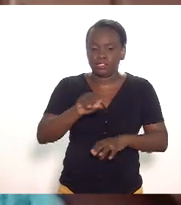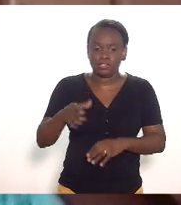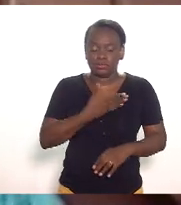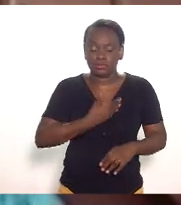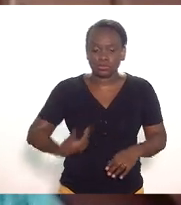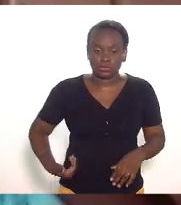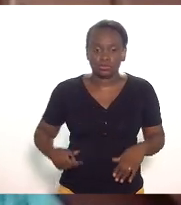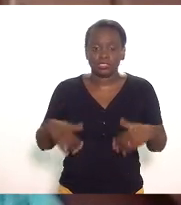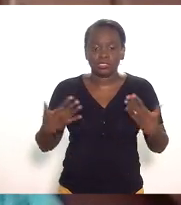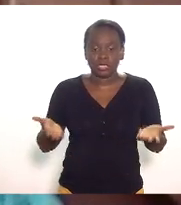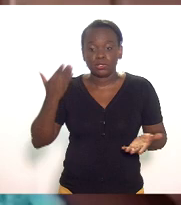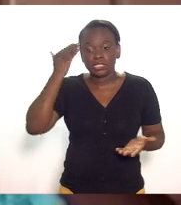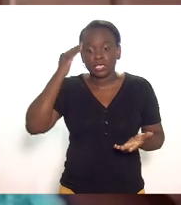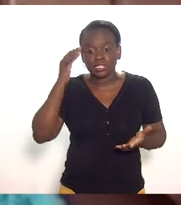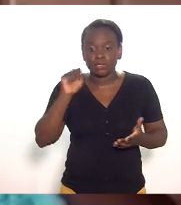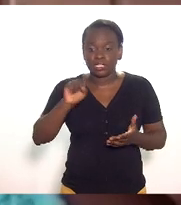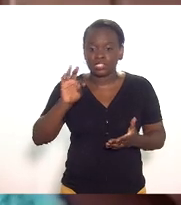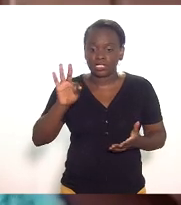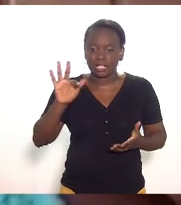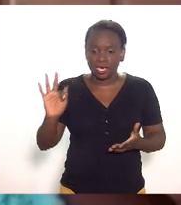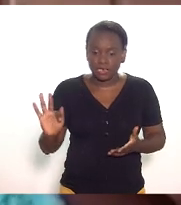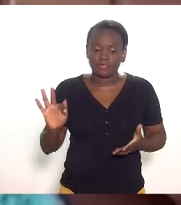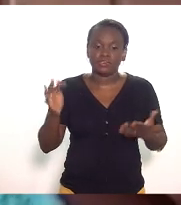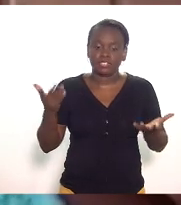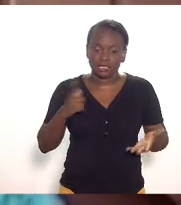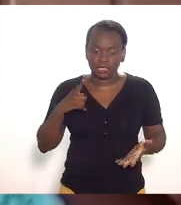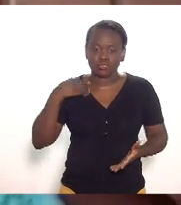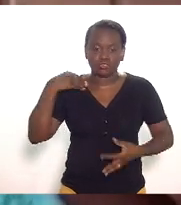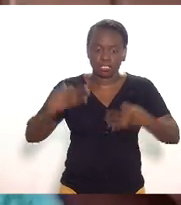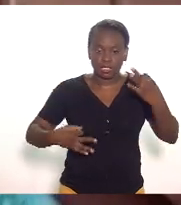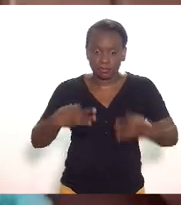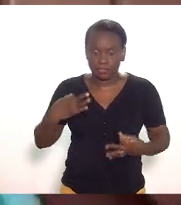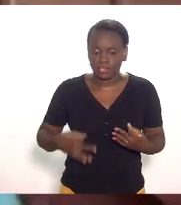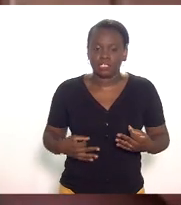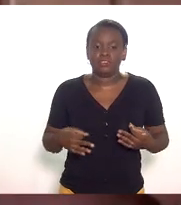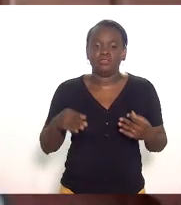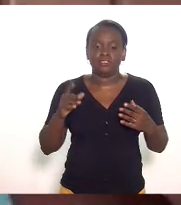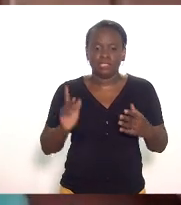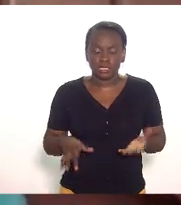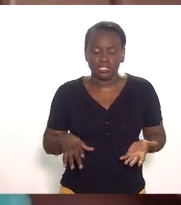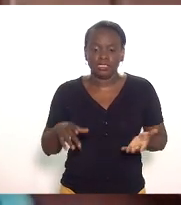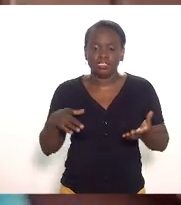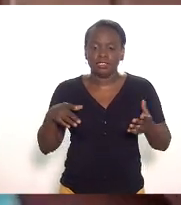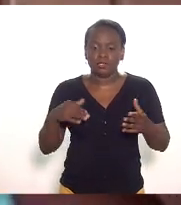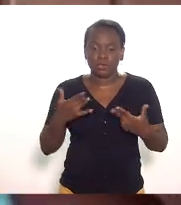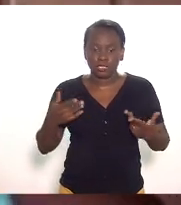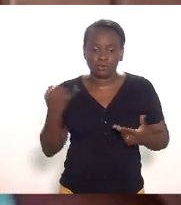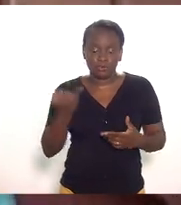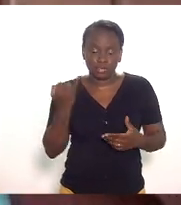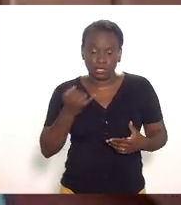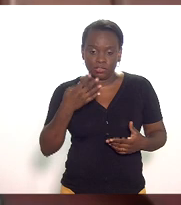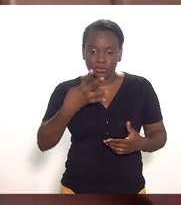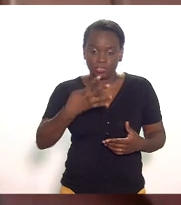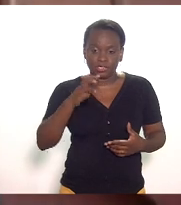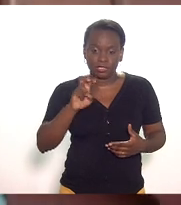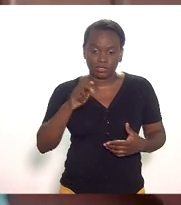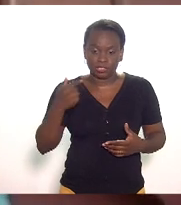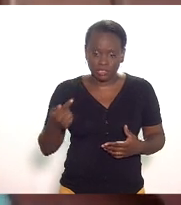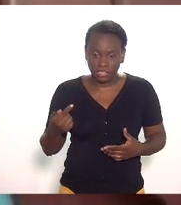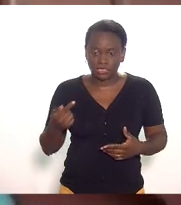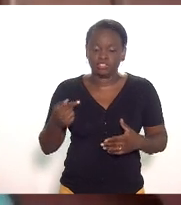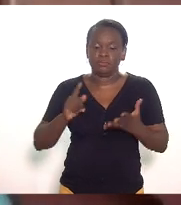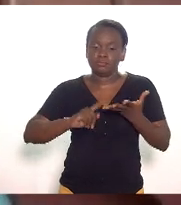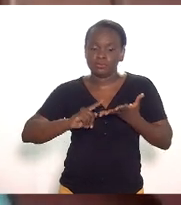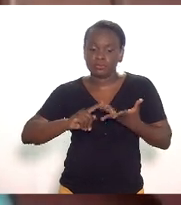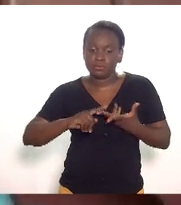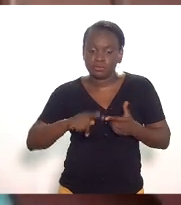entendimento do Supremo Tribunal Federal, consolidado no julgamento da ação de descumprimento de preceito fundamental 457. Os